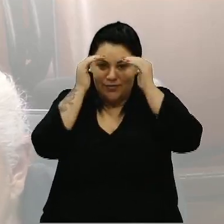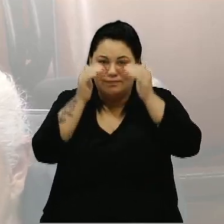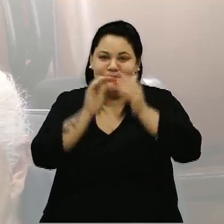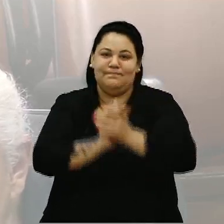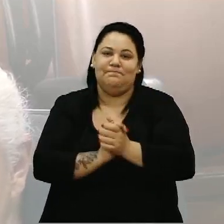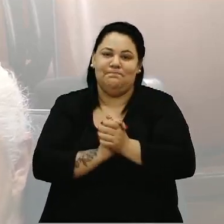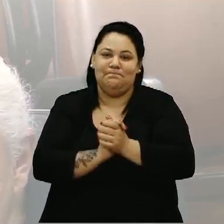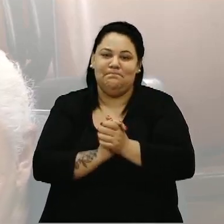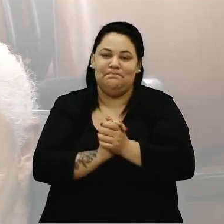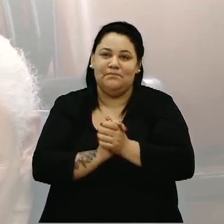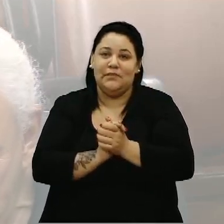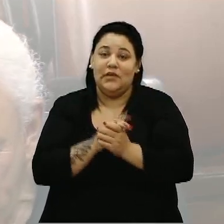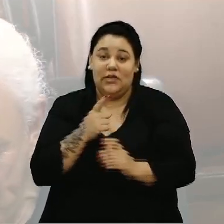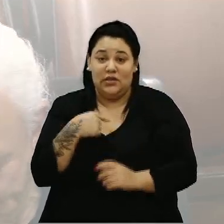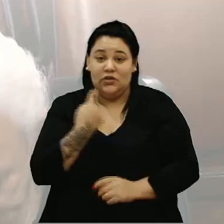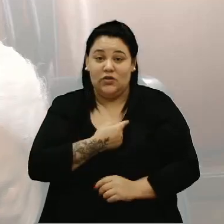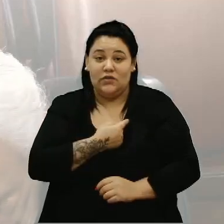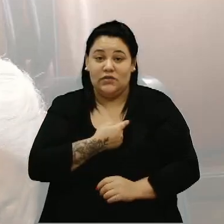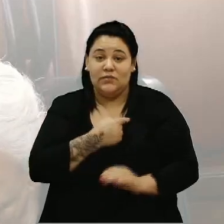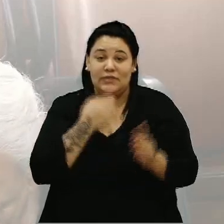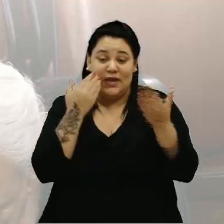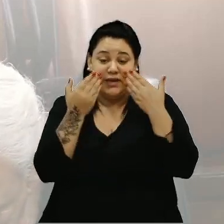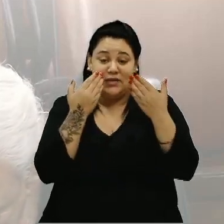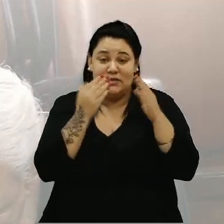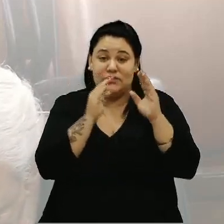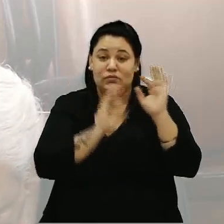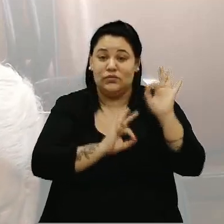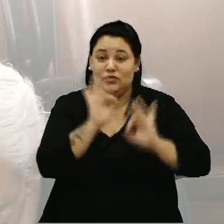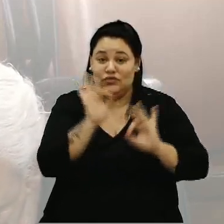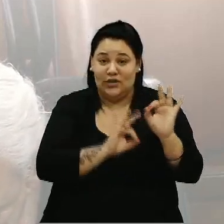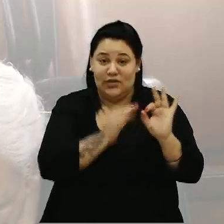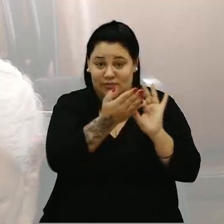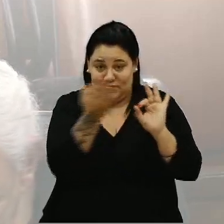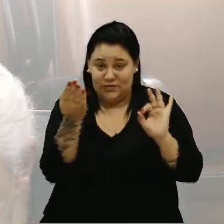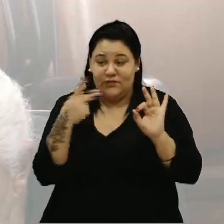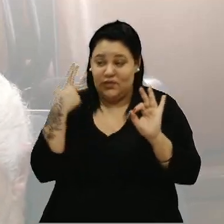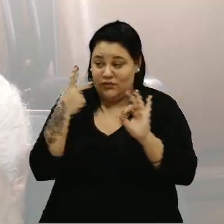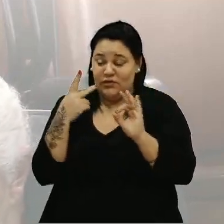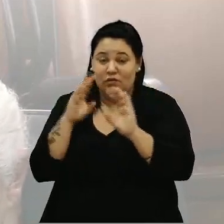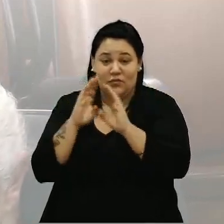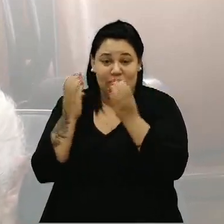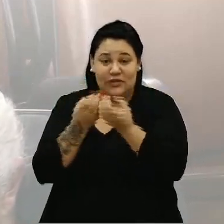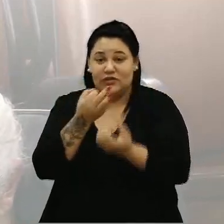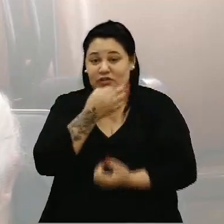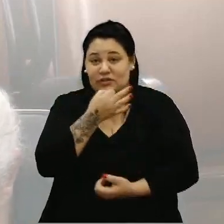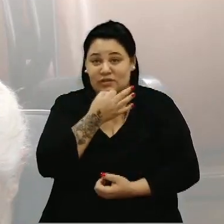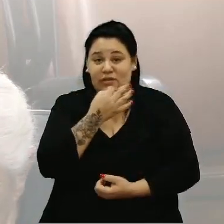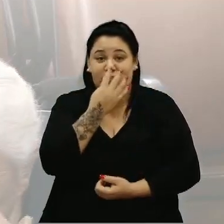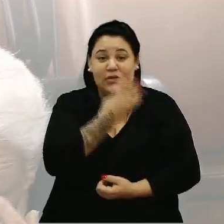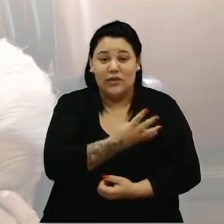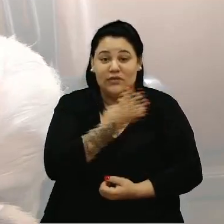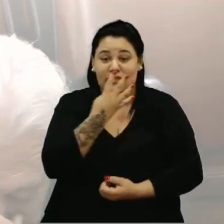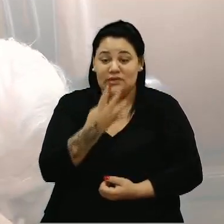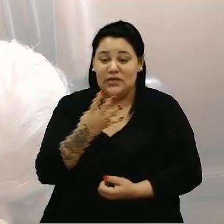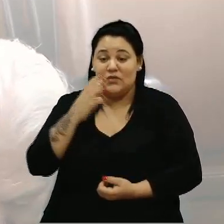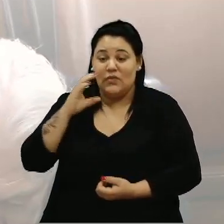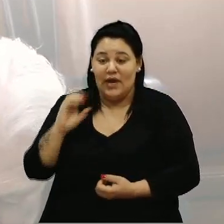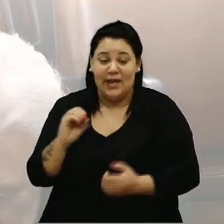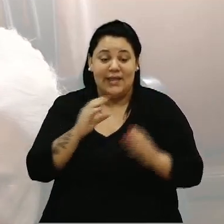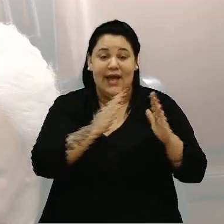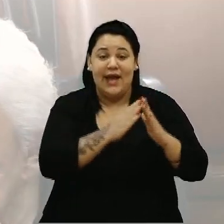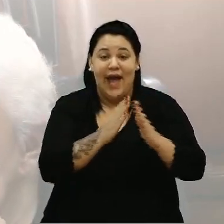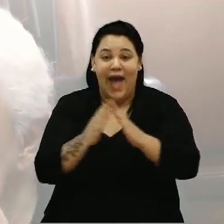nós estamos apreciando um projeto, colegas vereadores e comunidade de Caxias, para 440